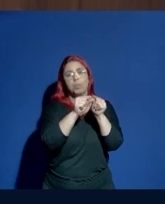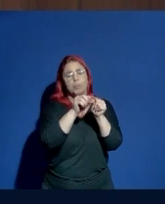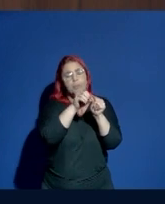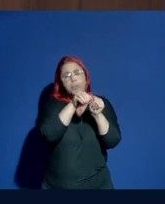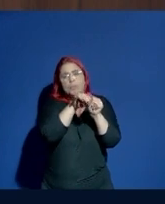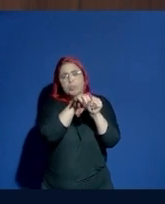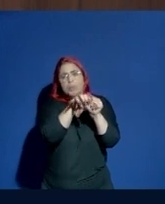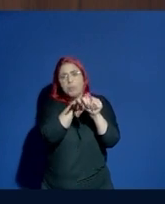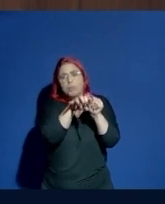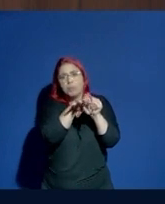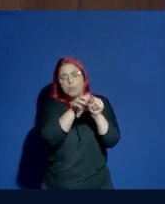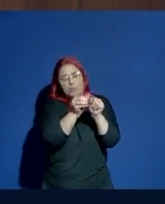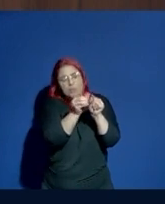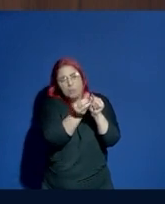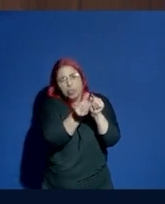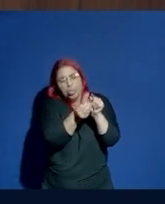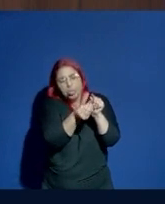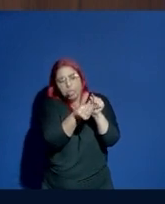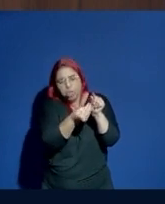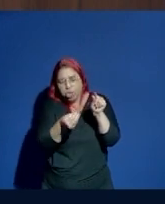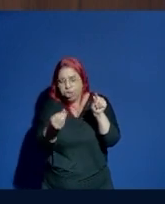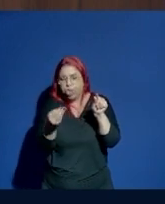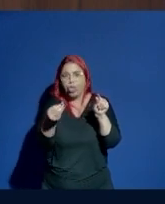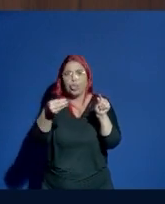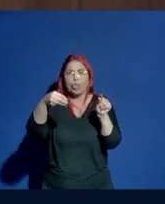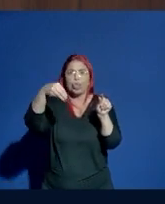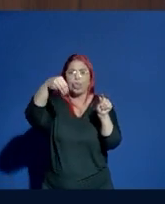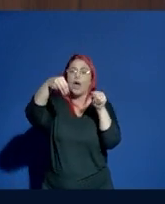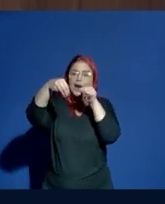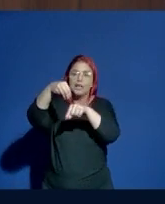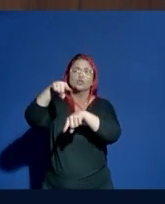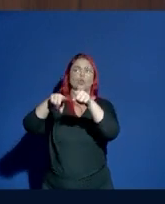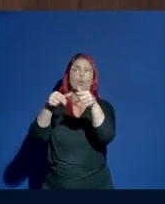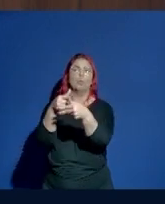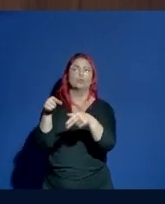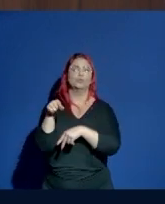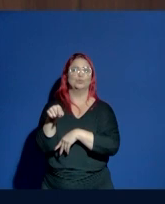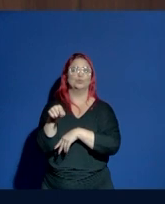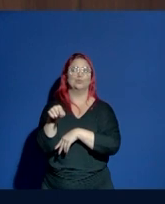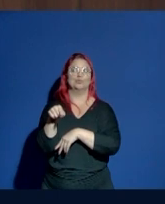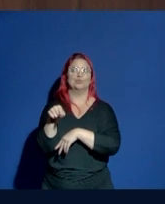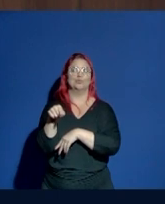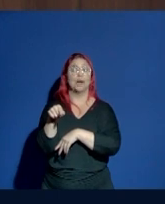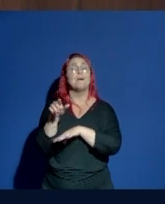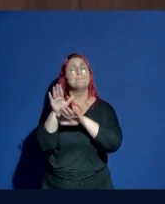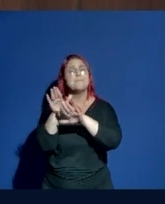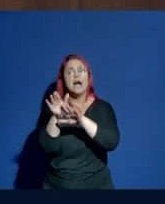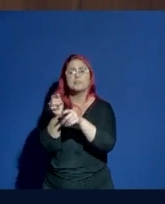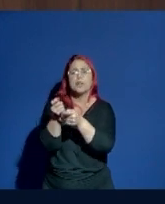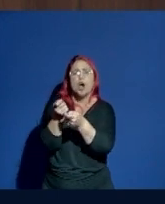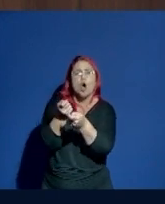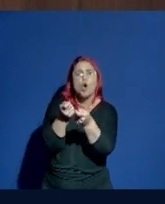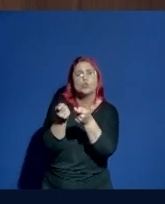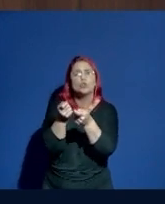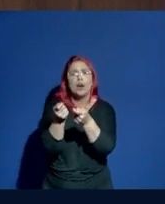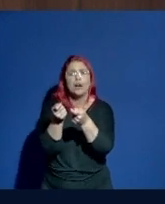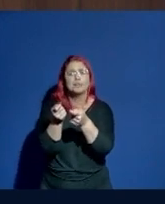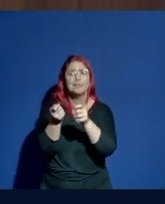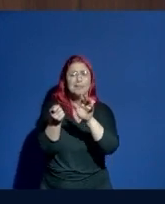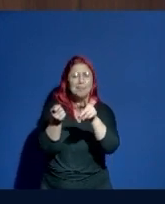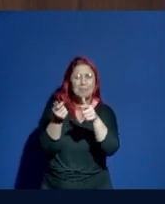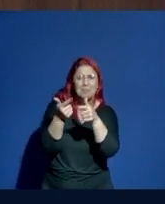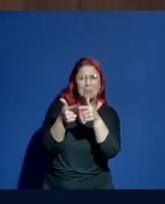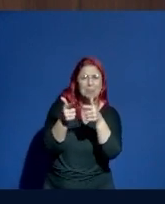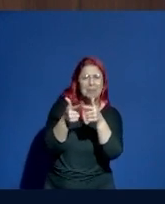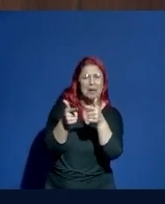são excretados por eles. E a gente, fazendo isso num ambiente controlado, e não é nenhum problema